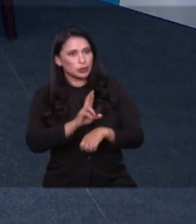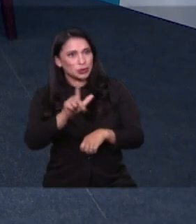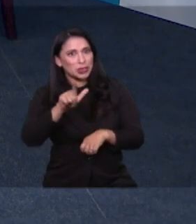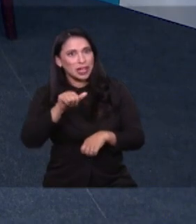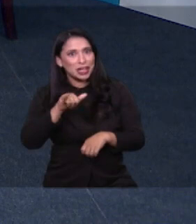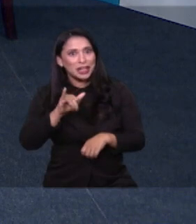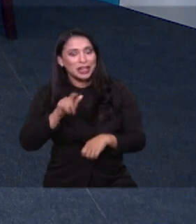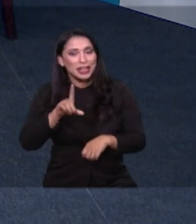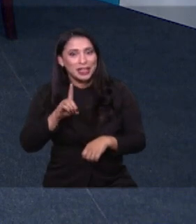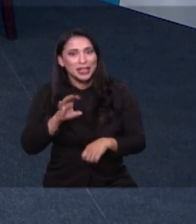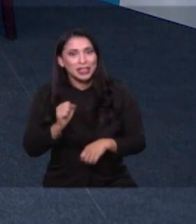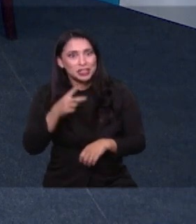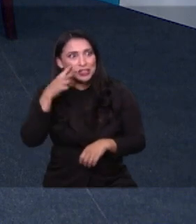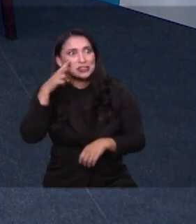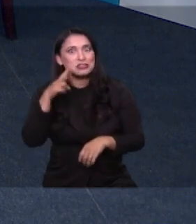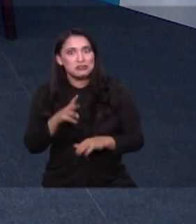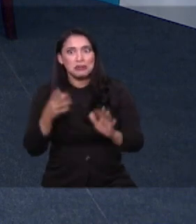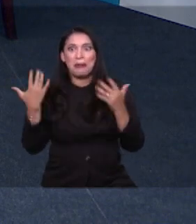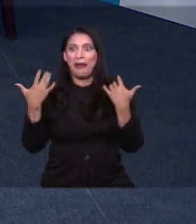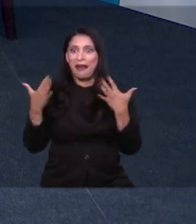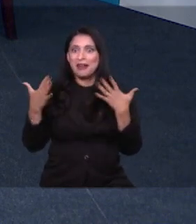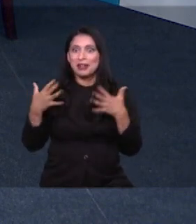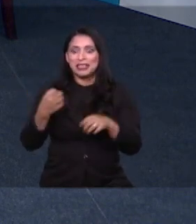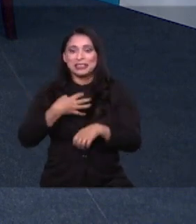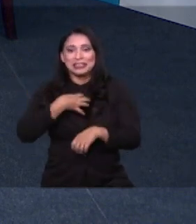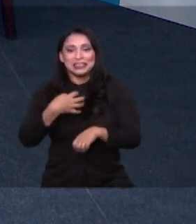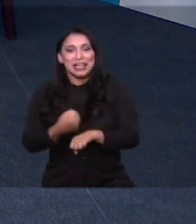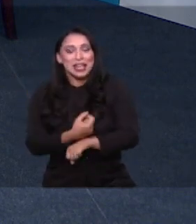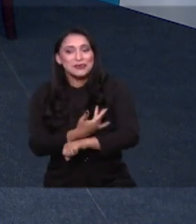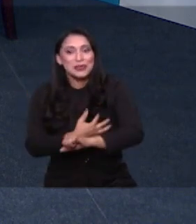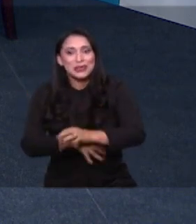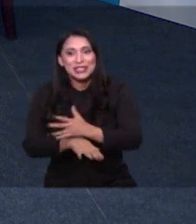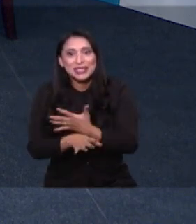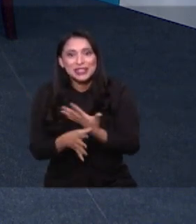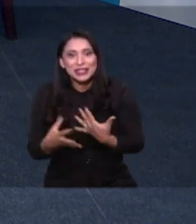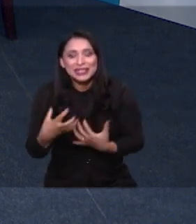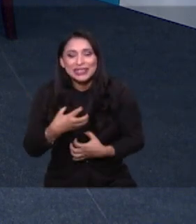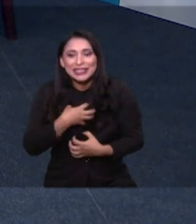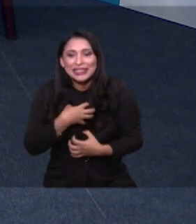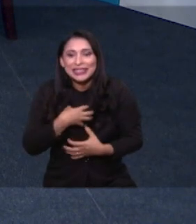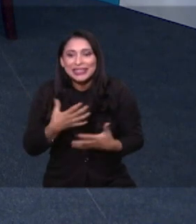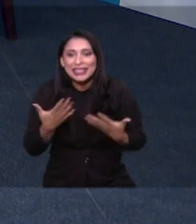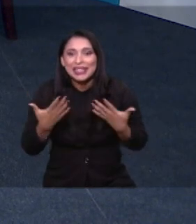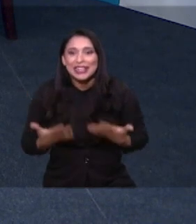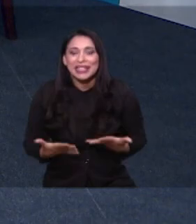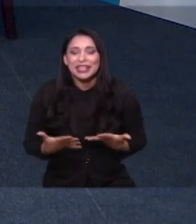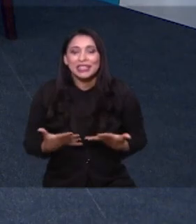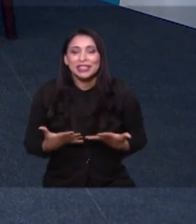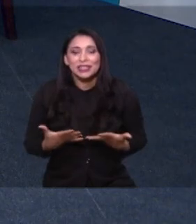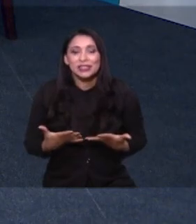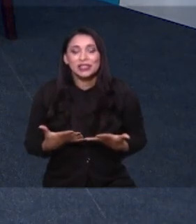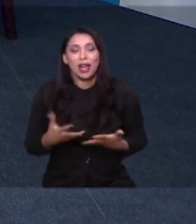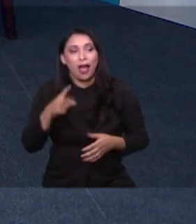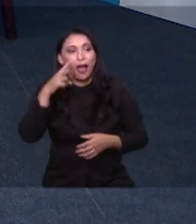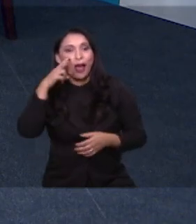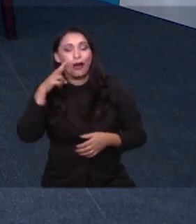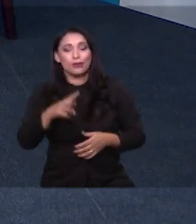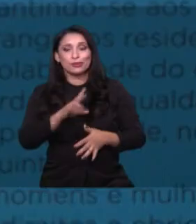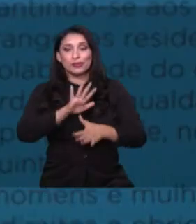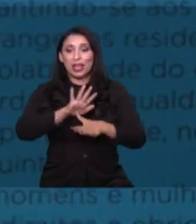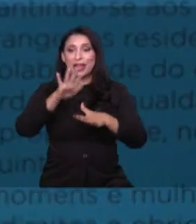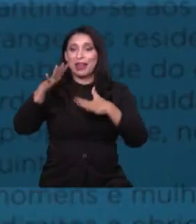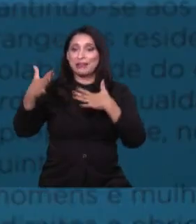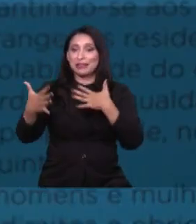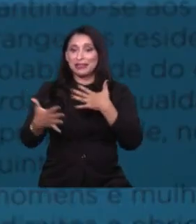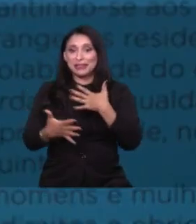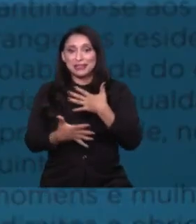iniciativa aí que a gente tem que aplaudir, porque é até emocionante ver a senhora se emocionando ao ver ali a mediação